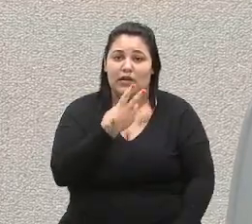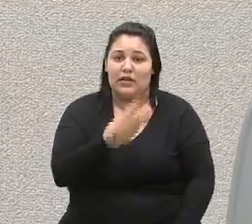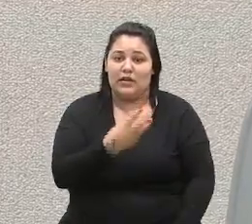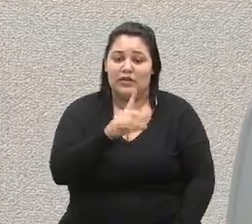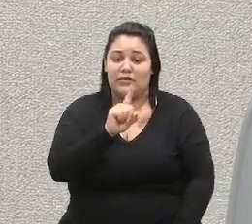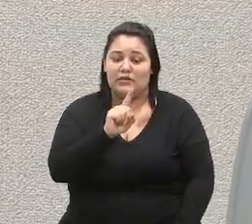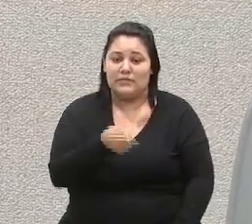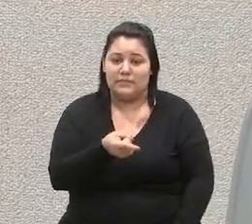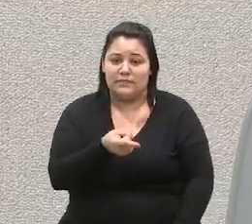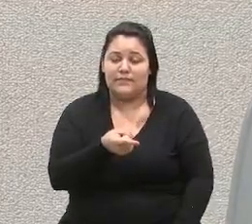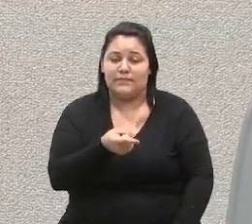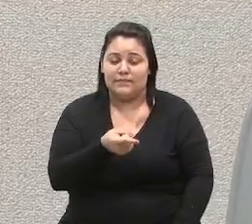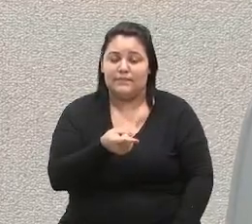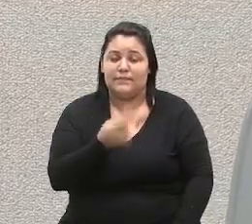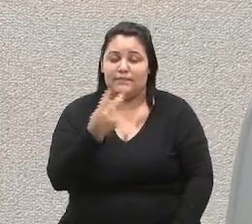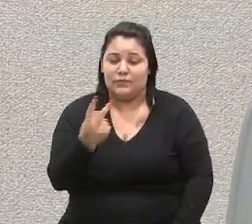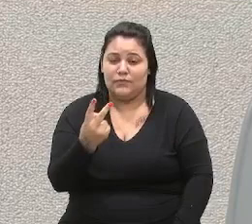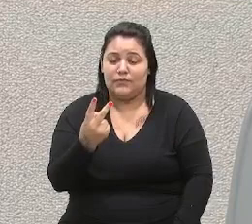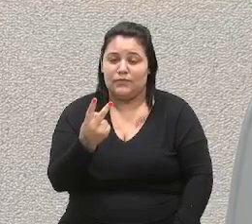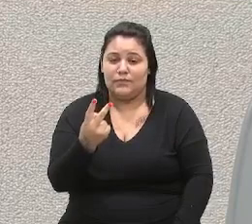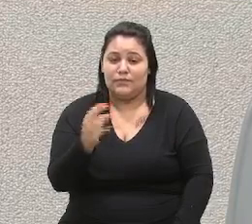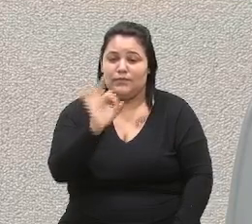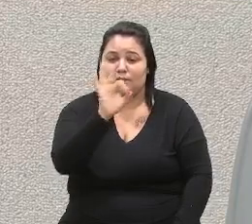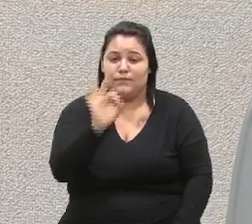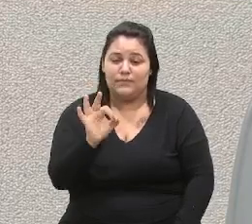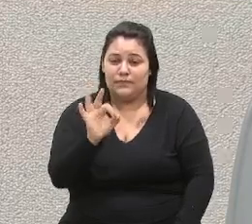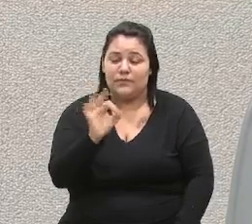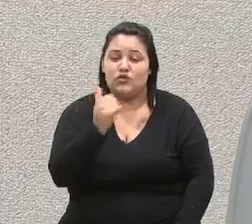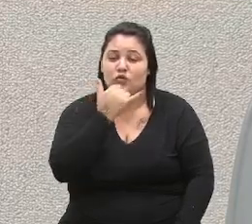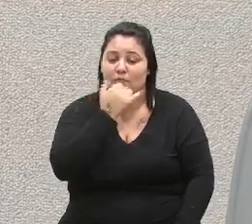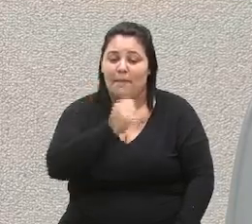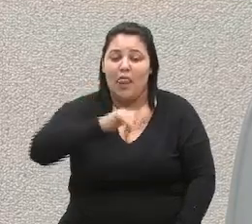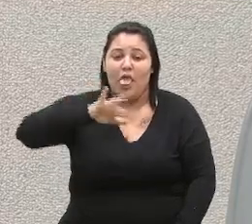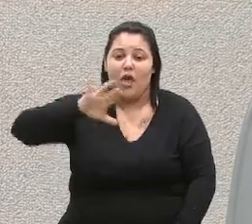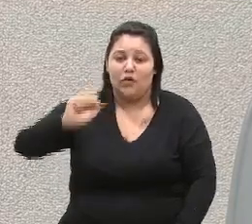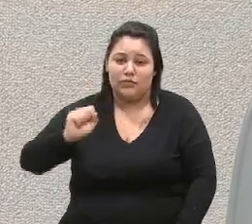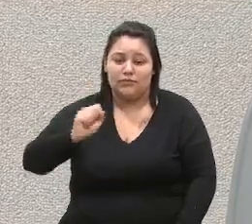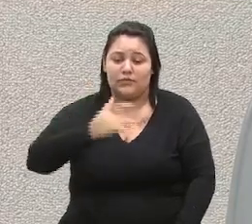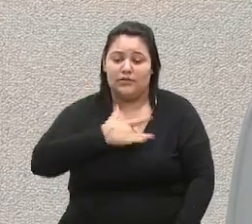43,2 milhões na saúde por mês e